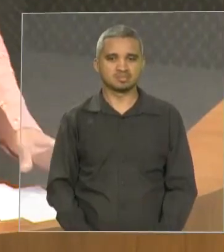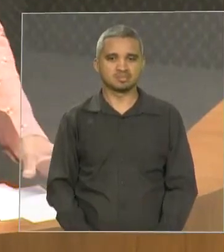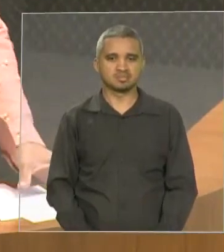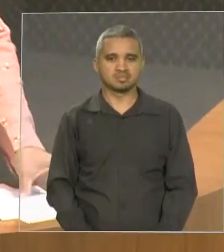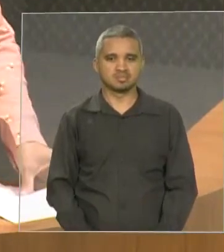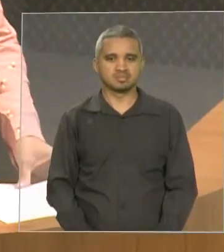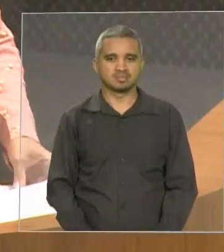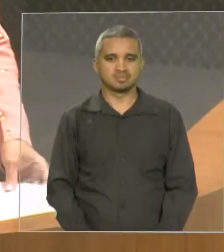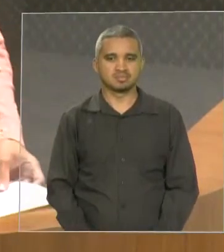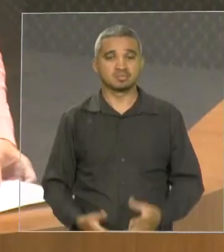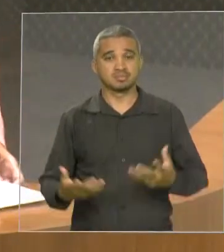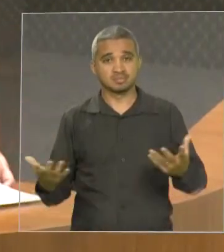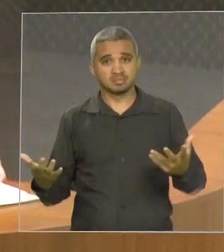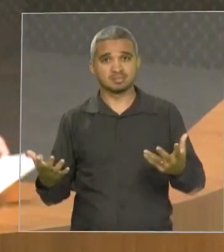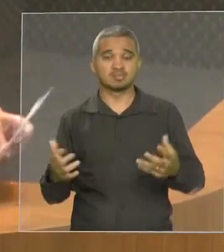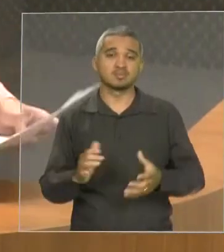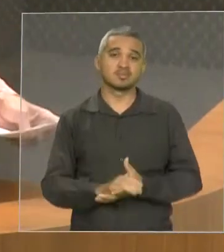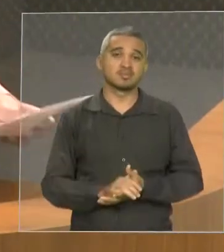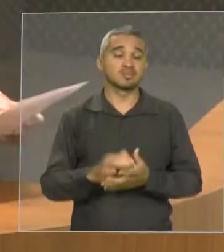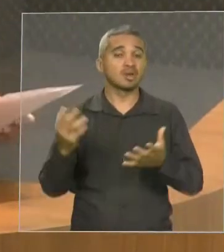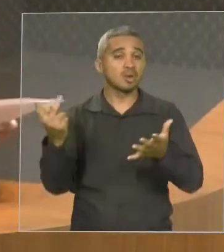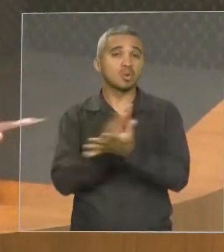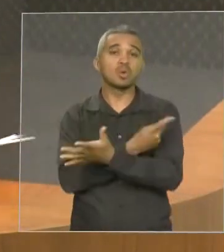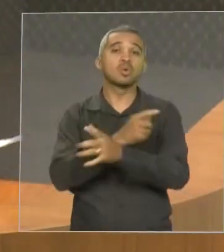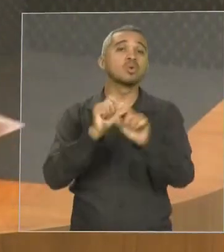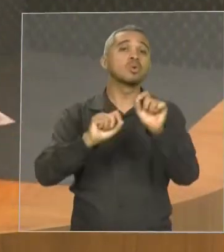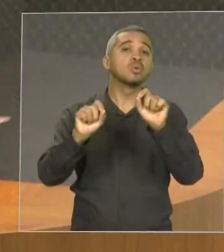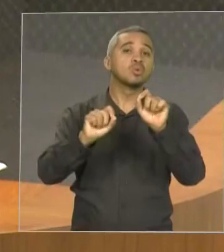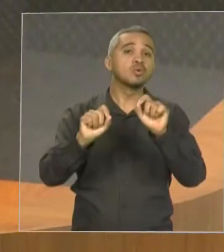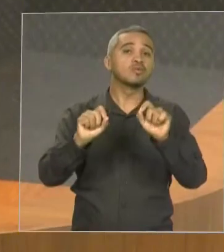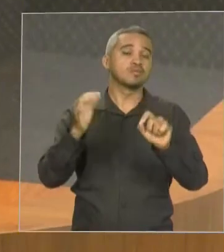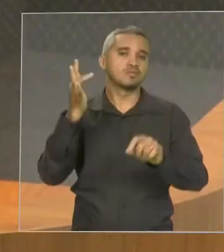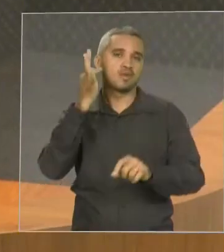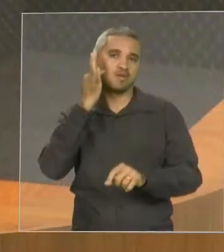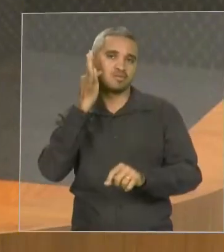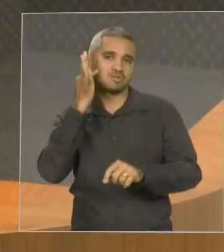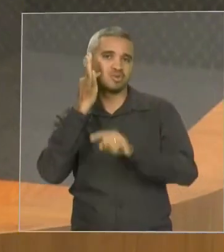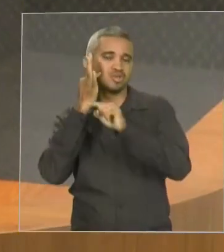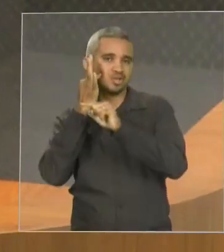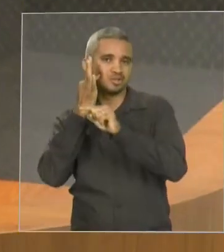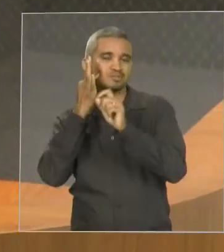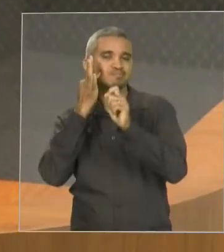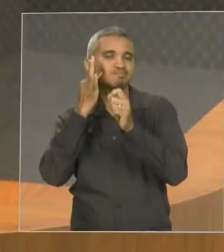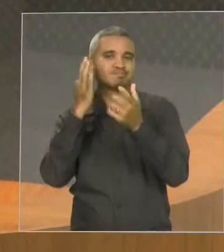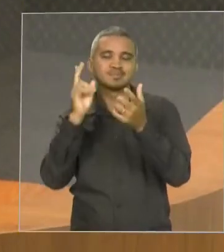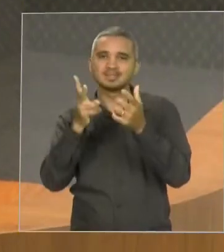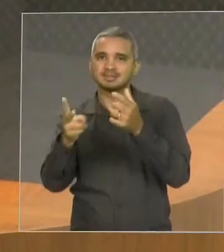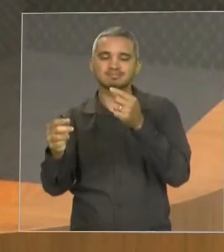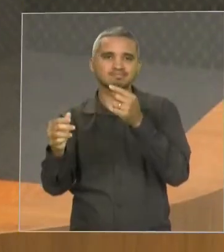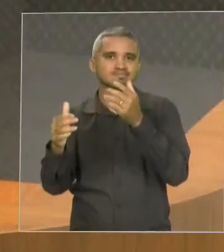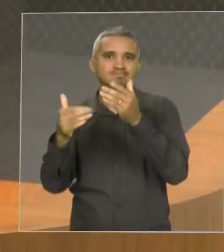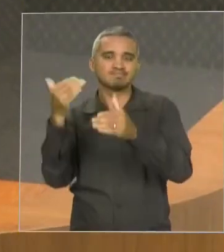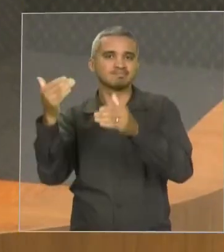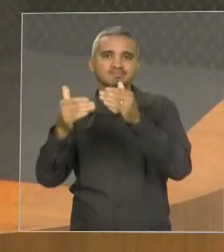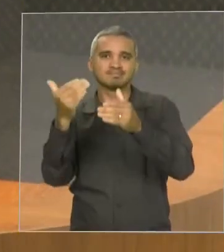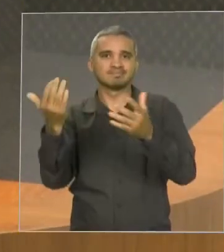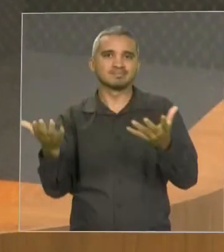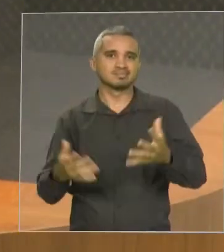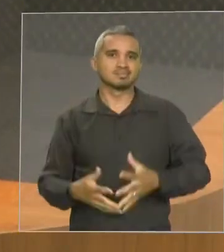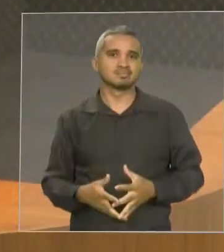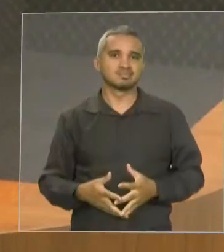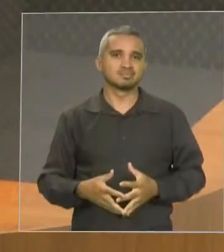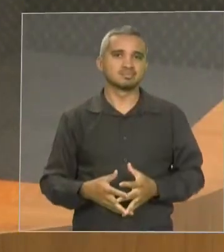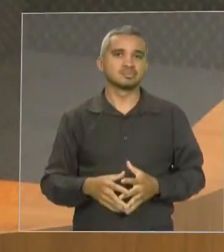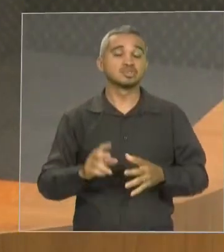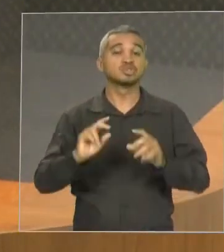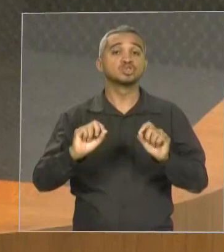Então, o que anda acontecendo é que Flávio Dino, incoerente como sempre, só tem aumentado os cargos comissionados. Isso é